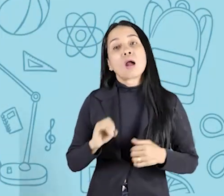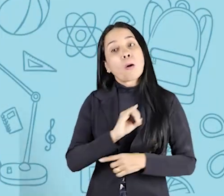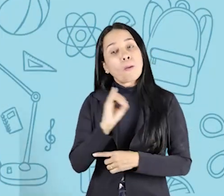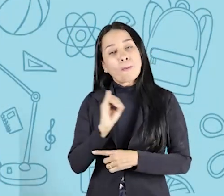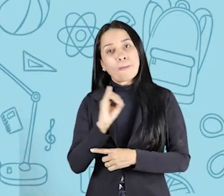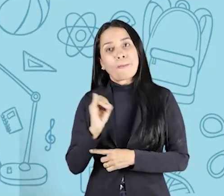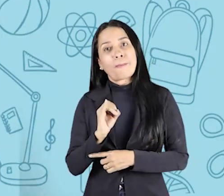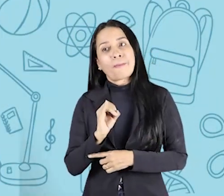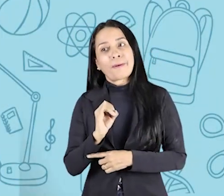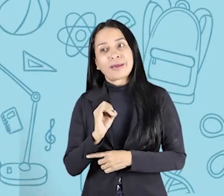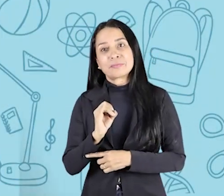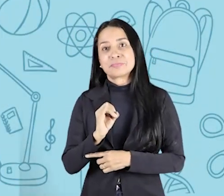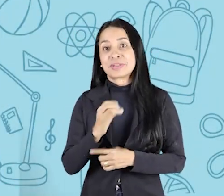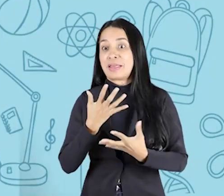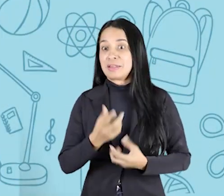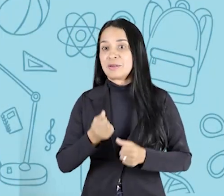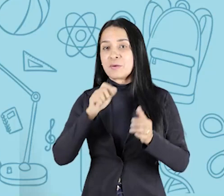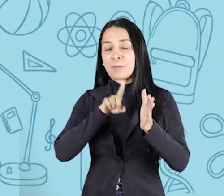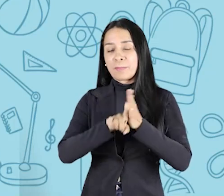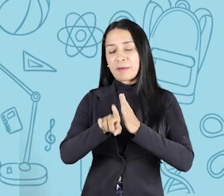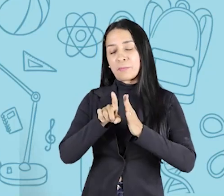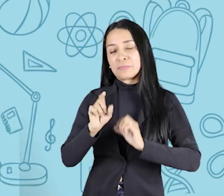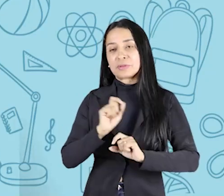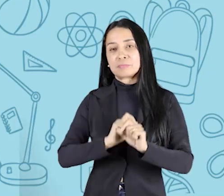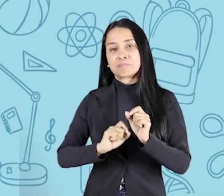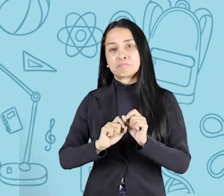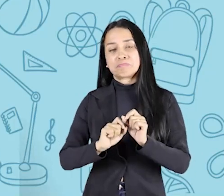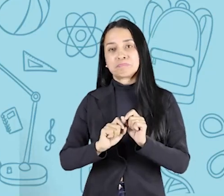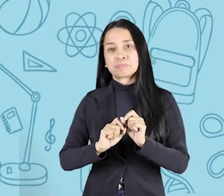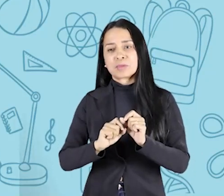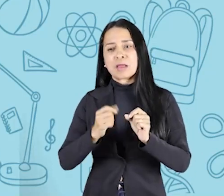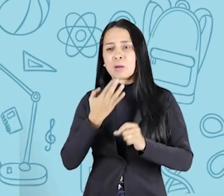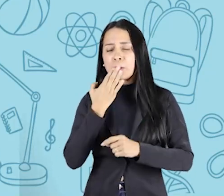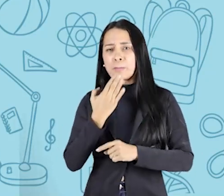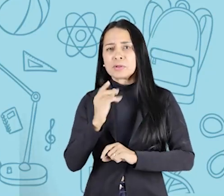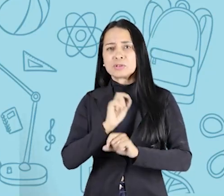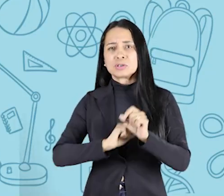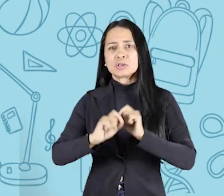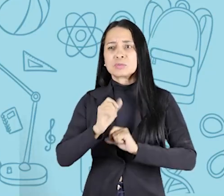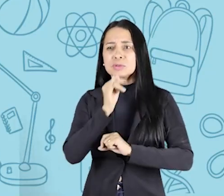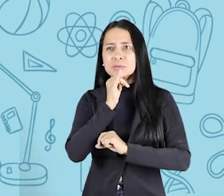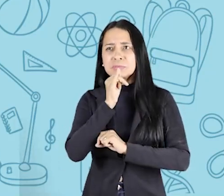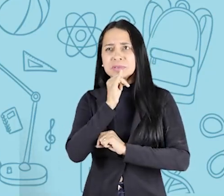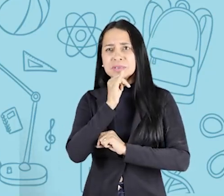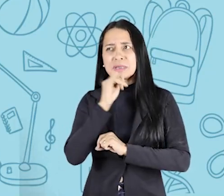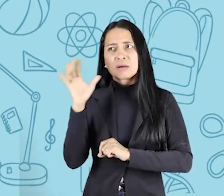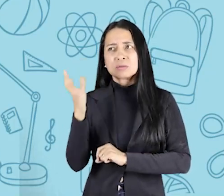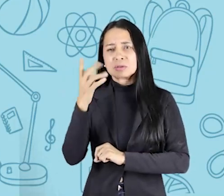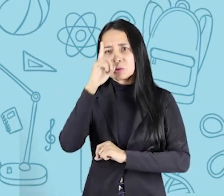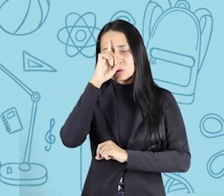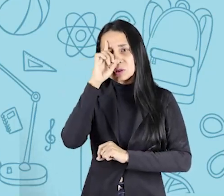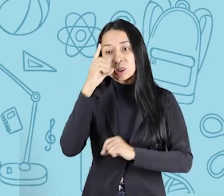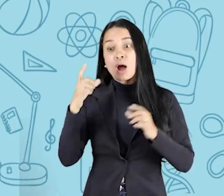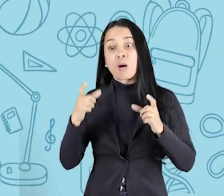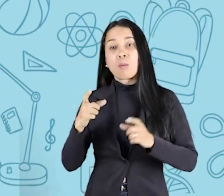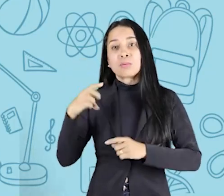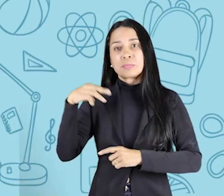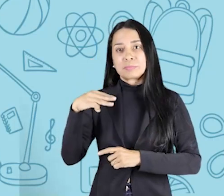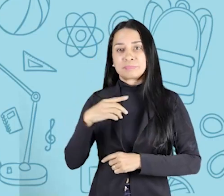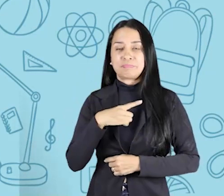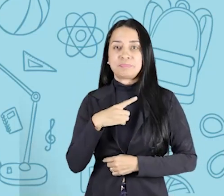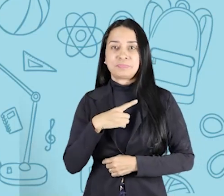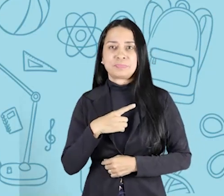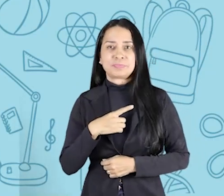Oi, acabei de receber uma perguntinha, né, de um aluno que está pedindo para exemplificar situações do dia a dia, né, onde a matemática está presente.